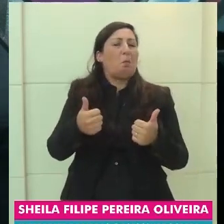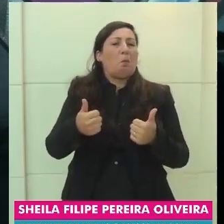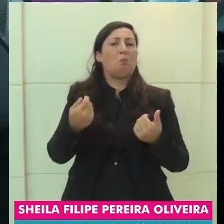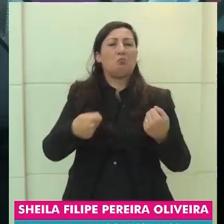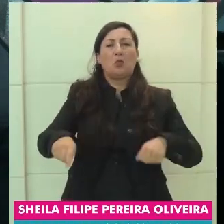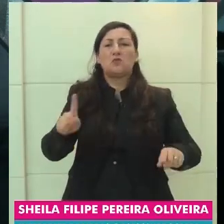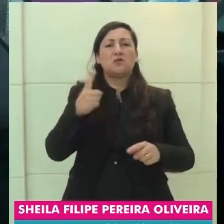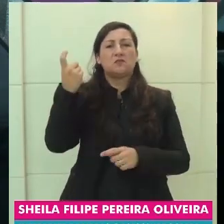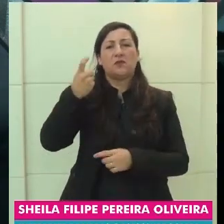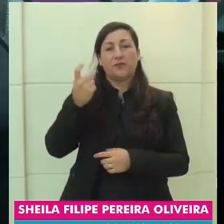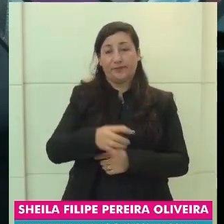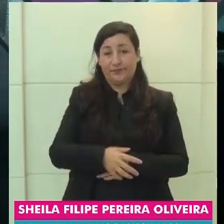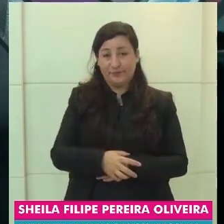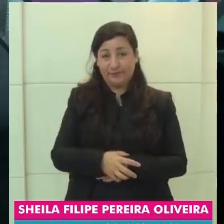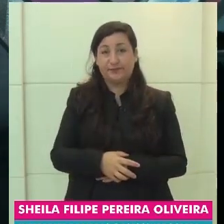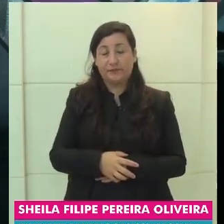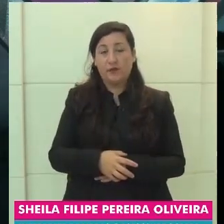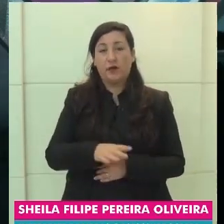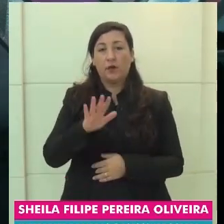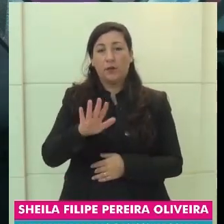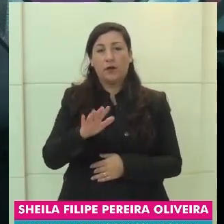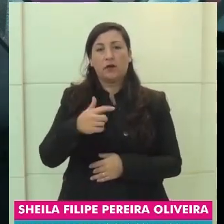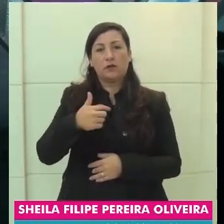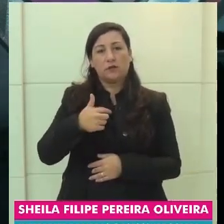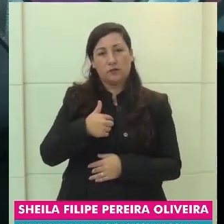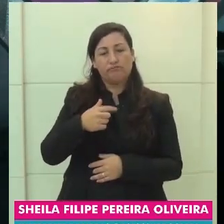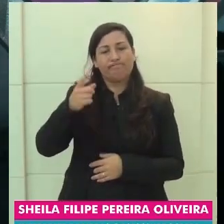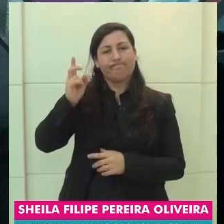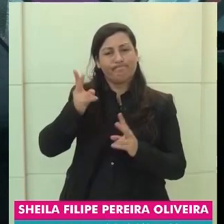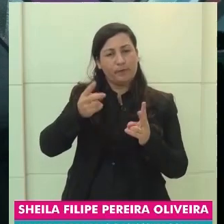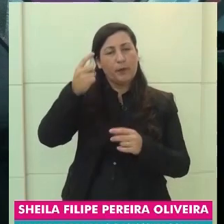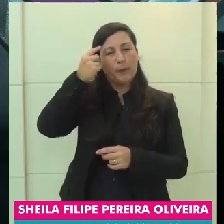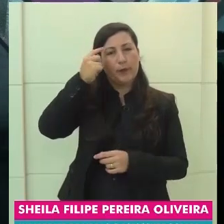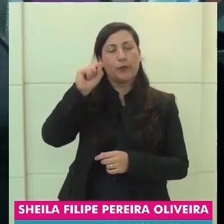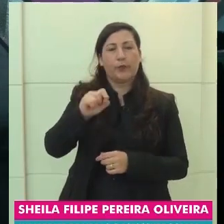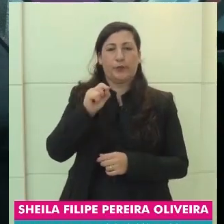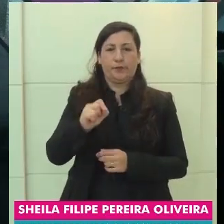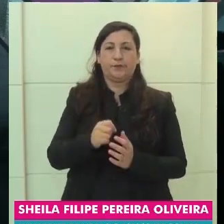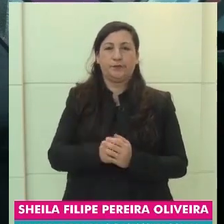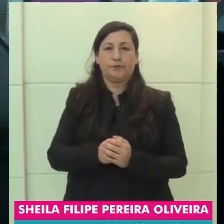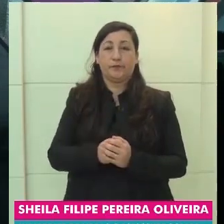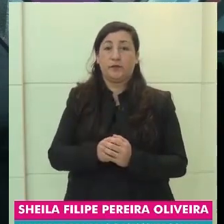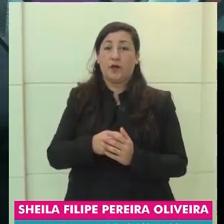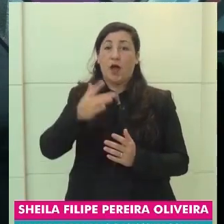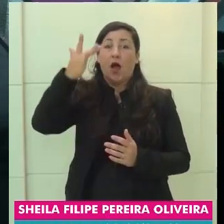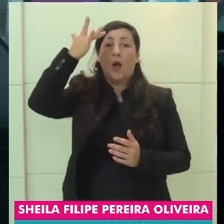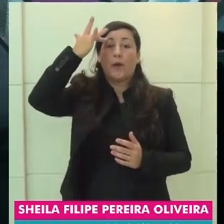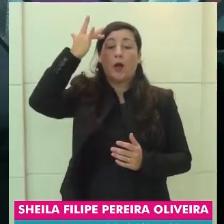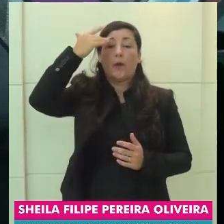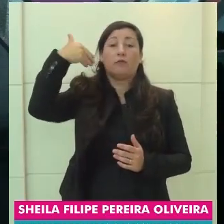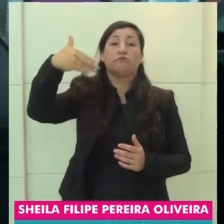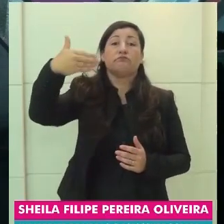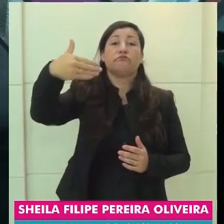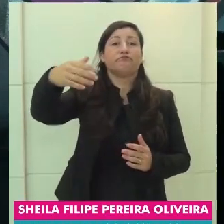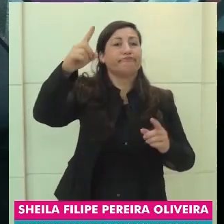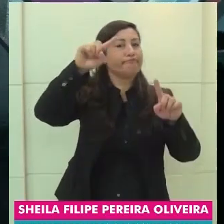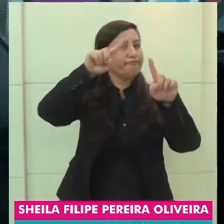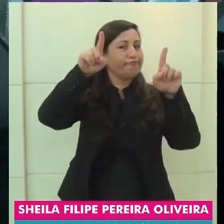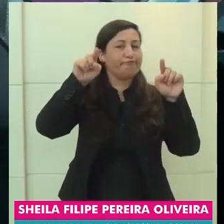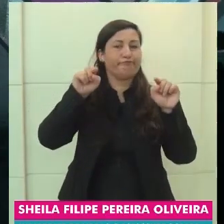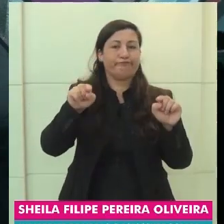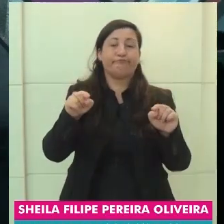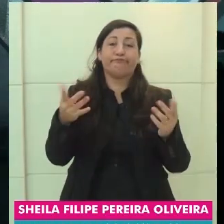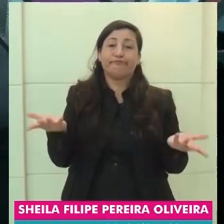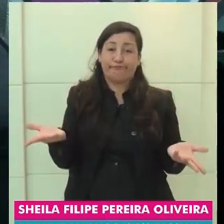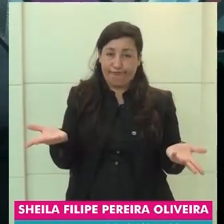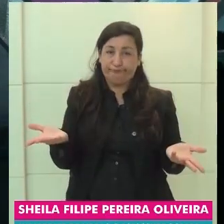importar? Só que o que eu sempre penso é, a gente não sabe dia de amanhã. Bem